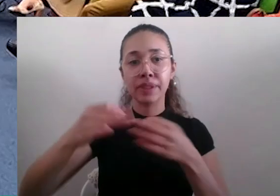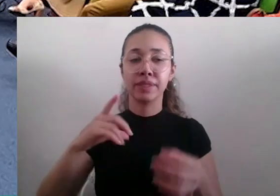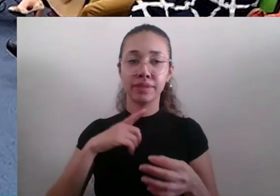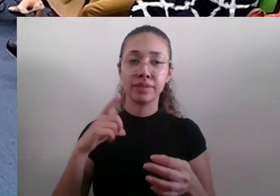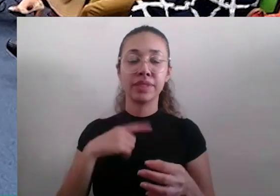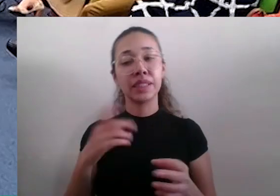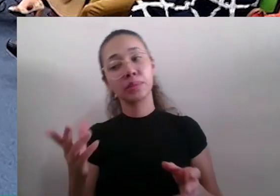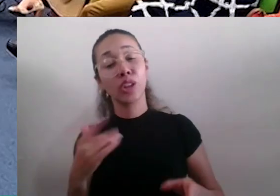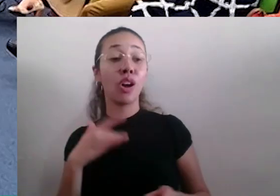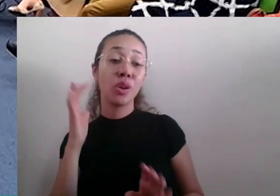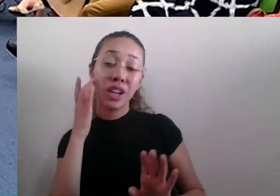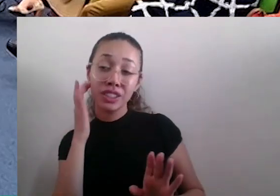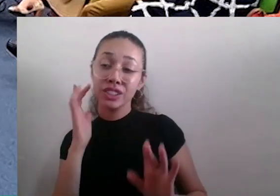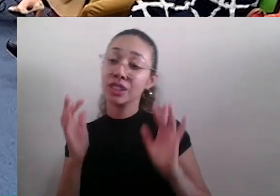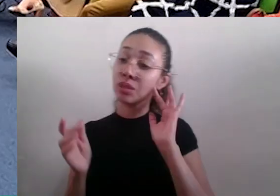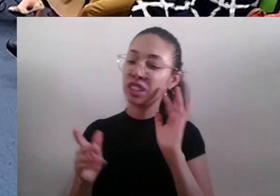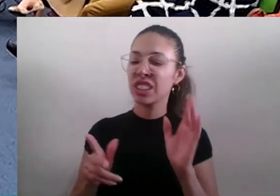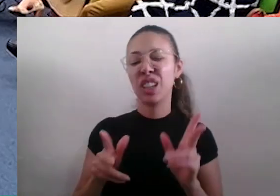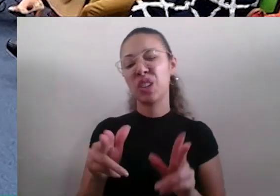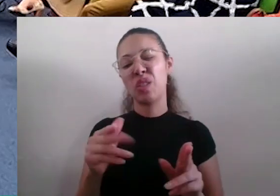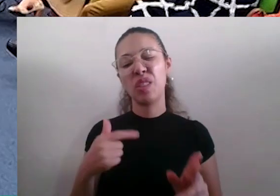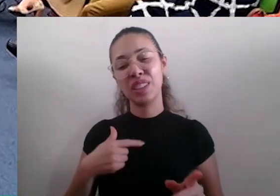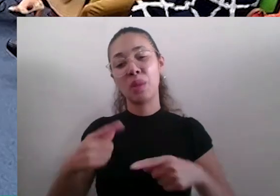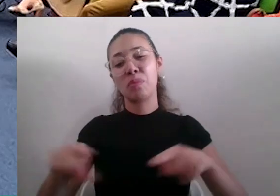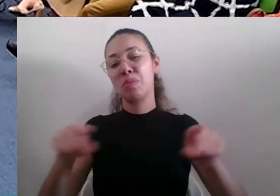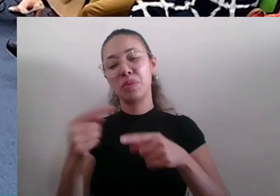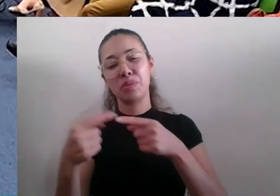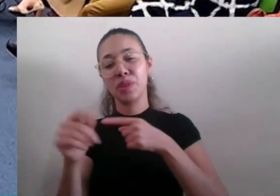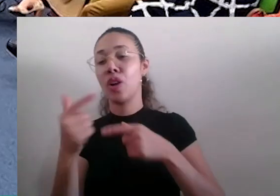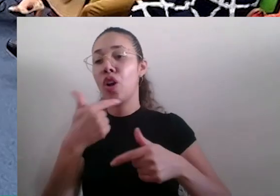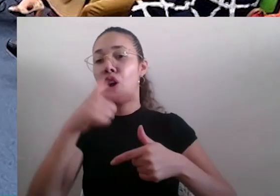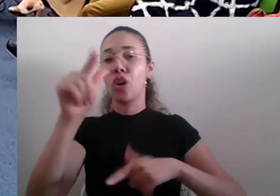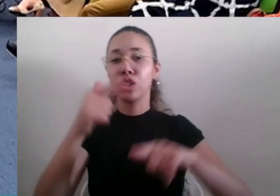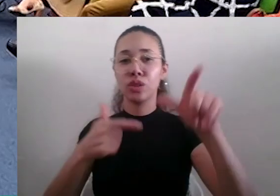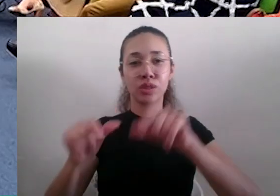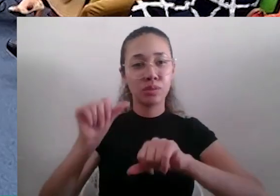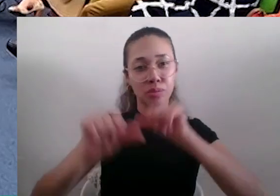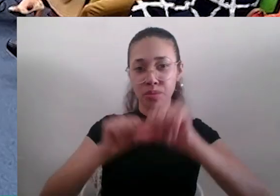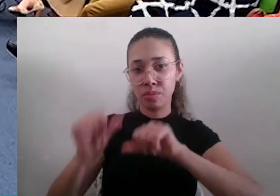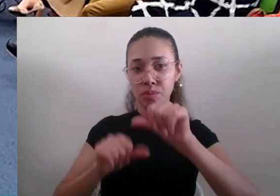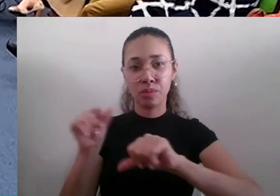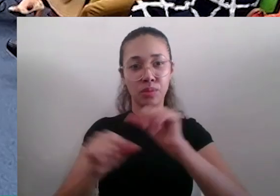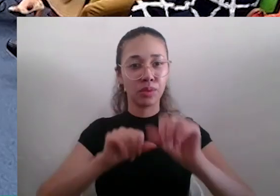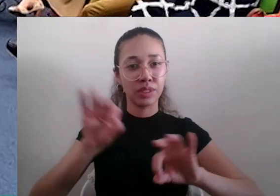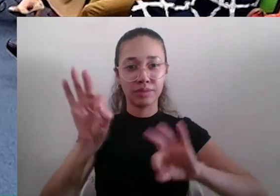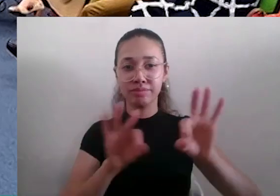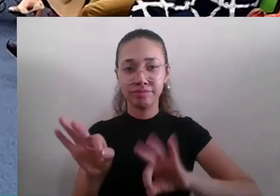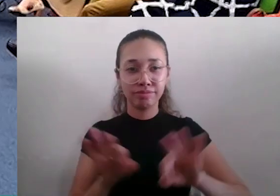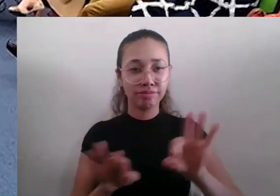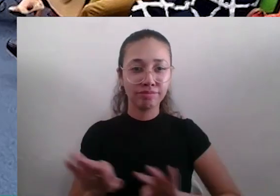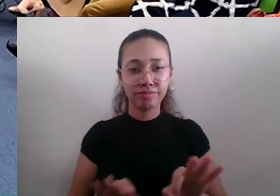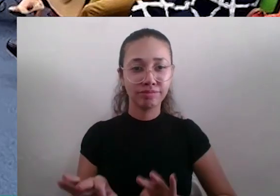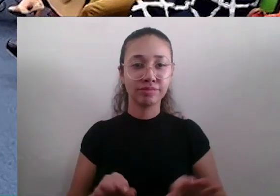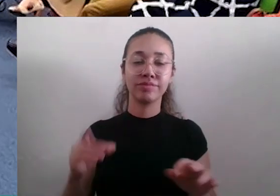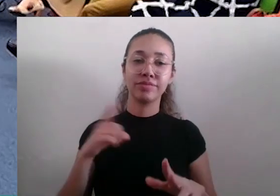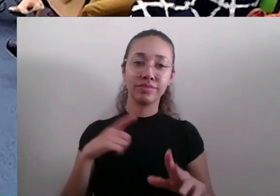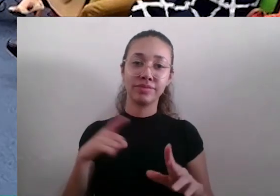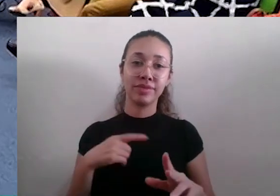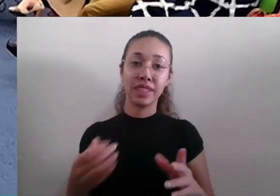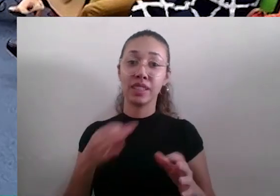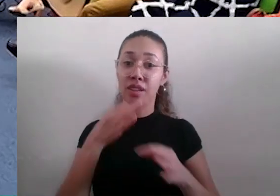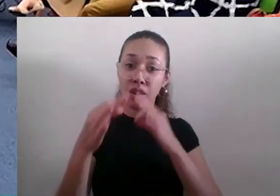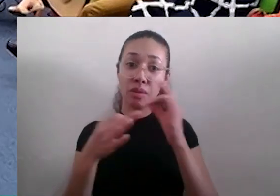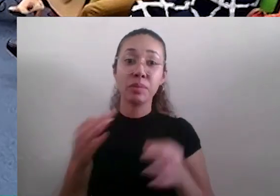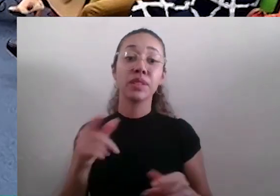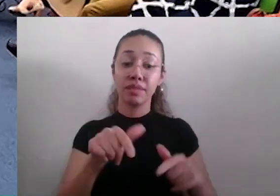não eu achei isso achei aquilo corta achei essa música muito sentimental Vamos botar outra tira sonorização bota sonorização eh todo mundo dá opinião é um trabalho